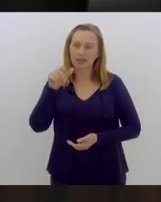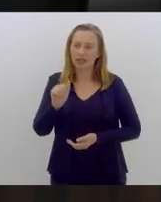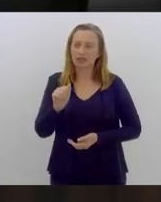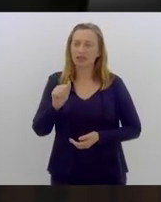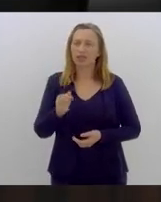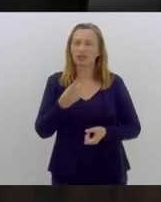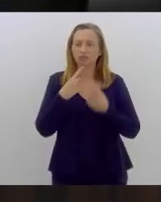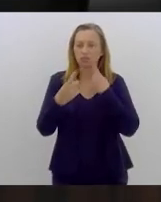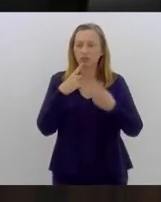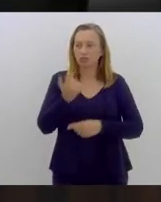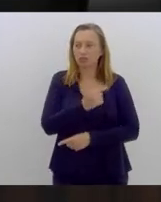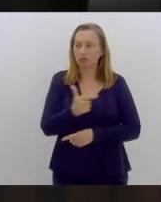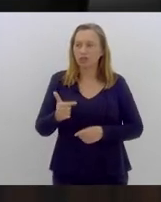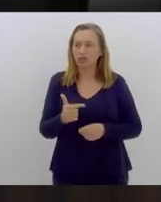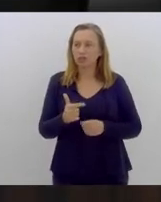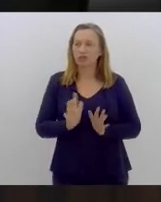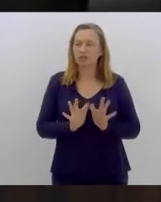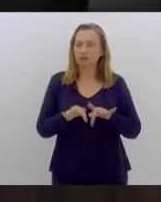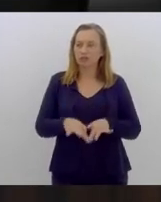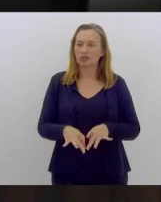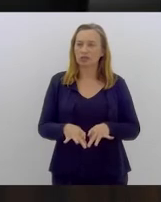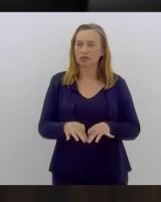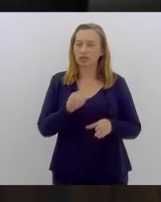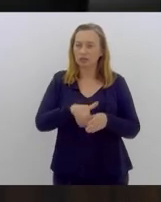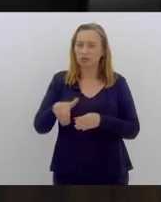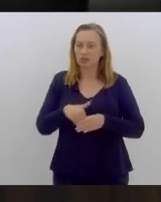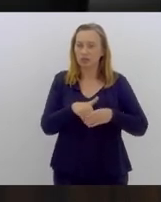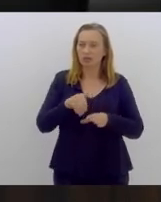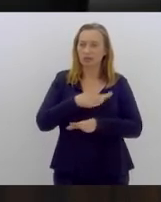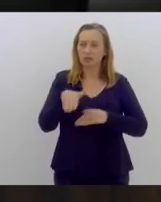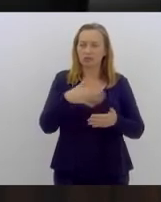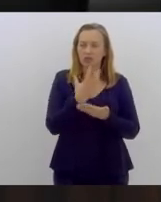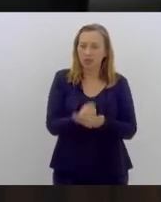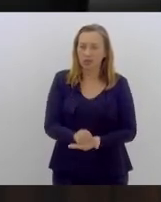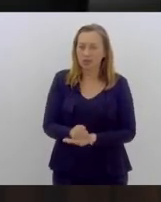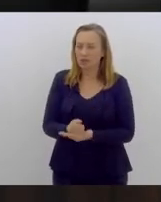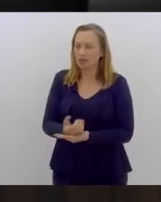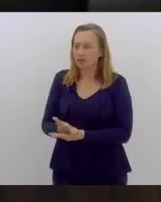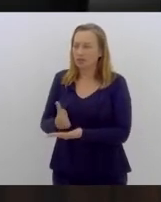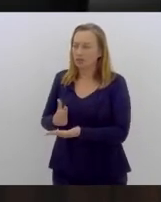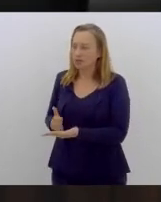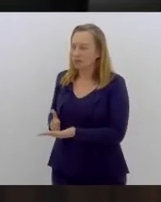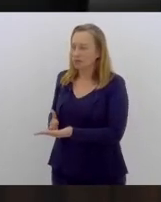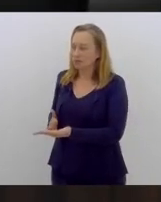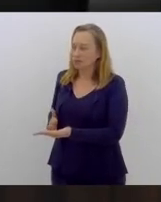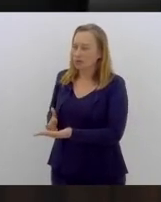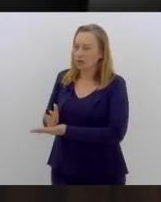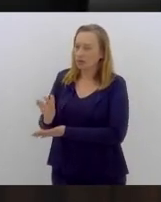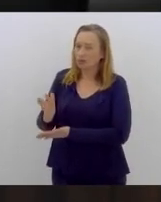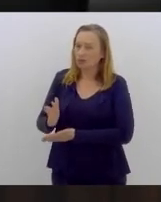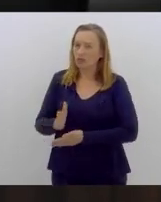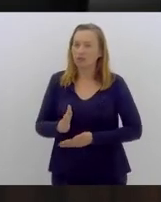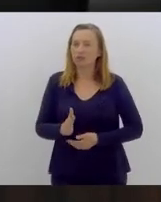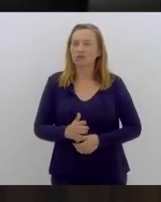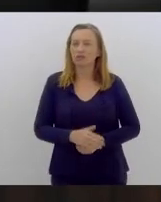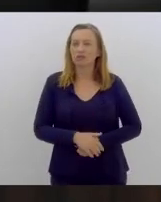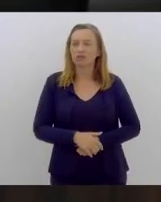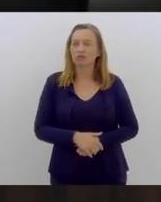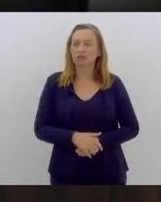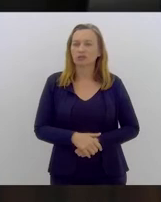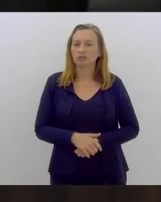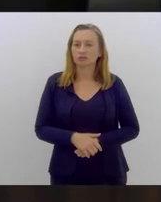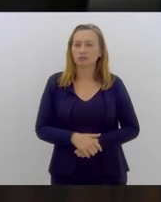discussão, não havendo quem queira discutir, encerrada a discussão, em votação, os senhores que aprovam, permaneçam como estão, aprovado, vai à